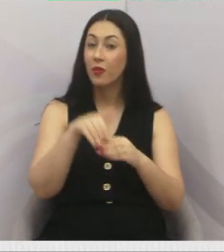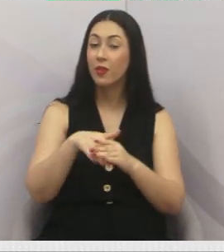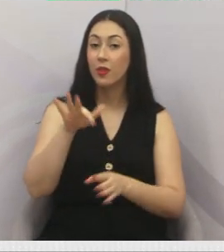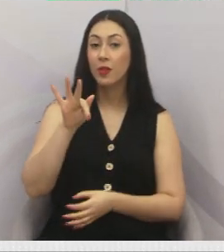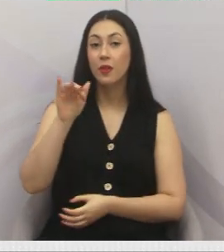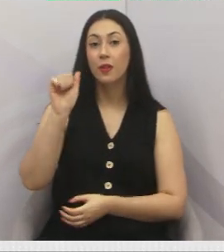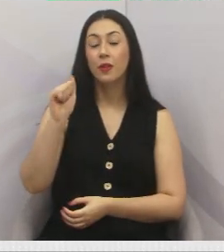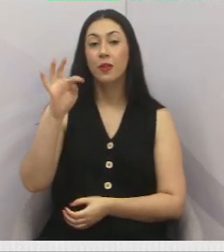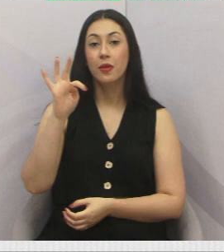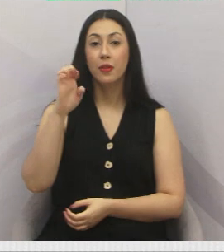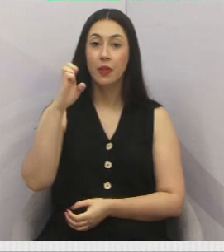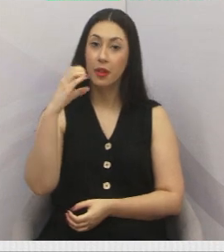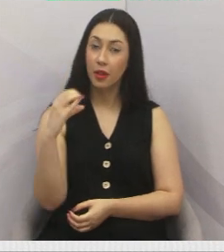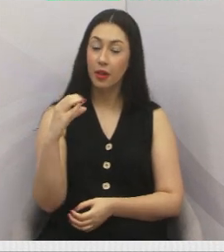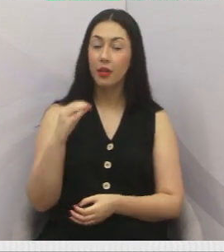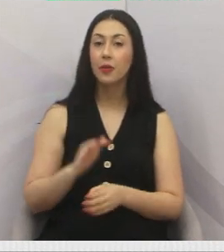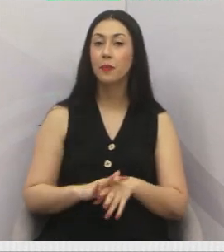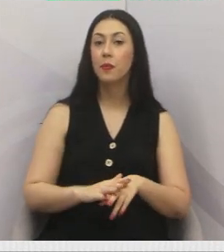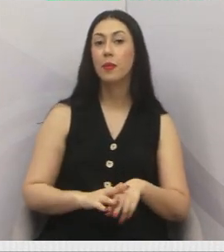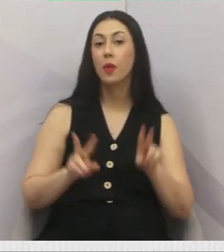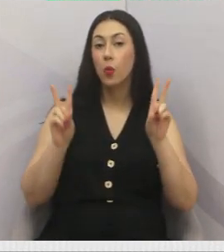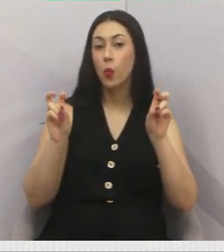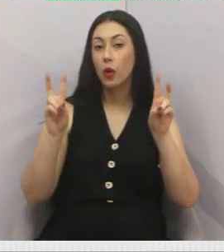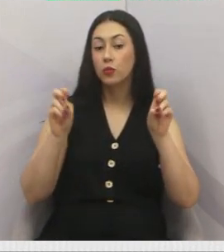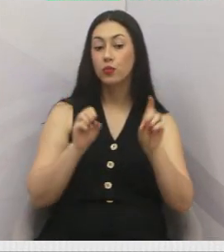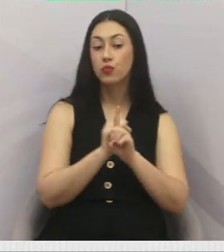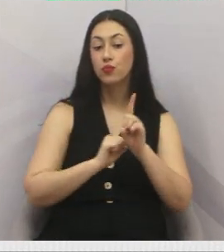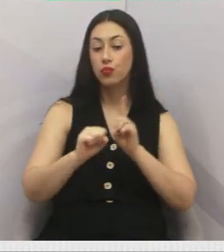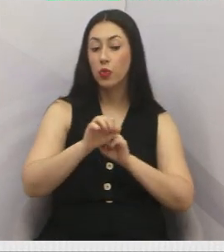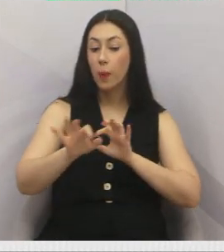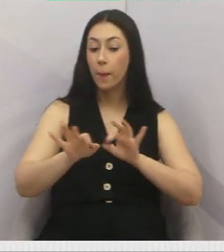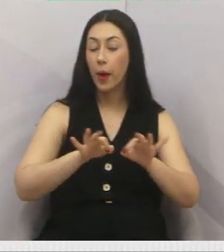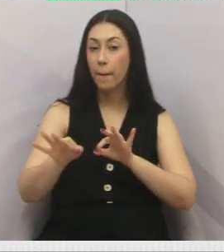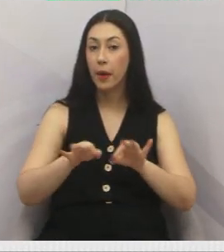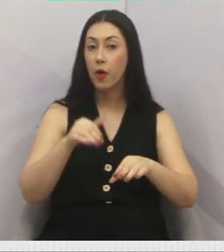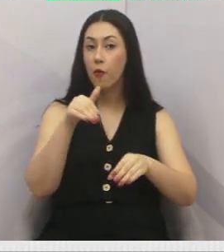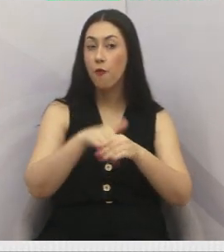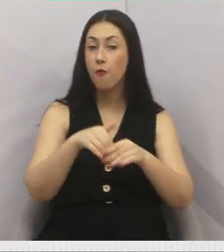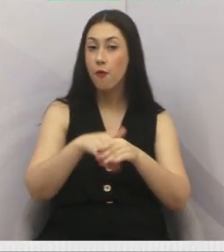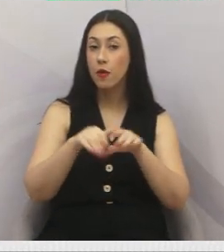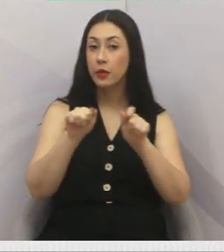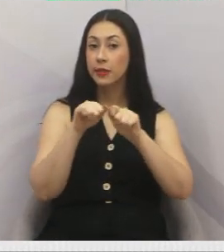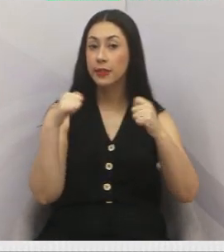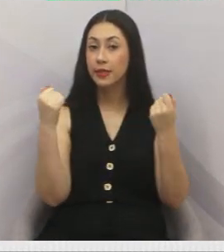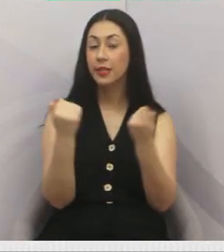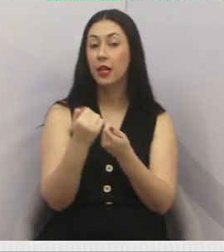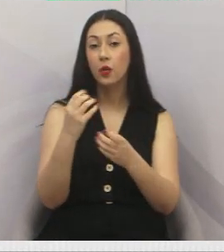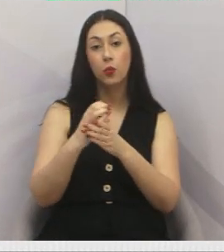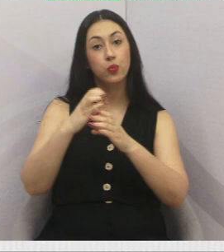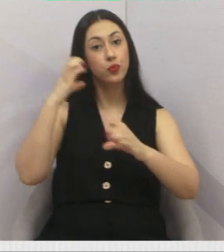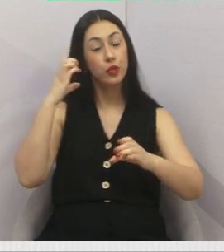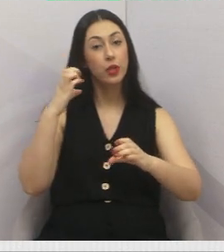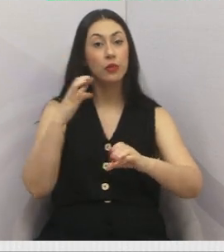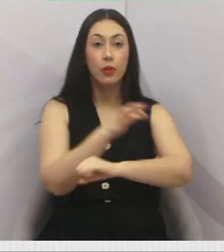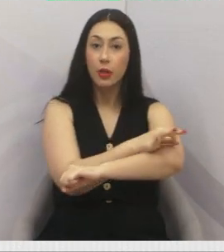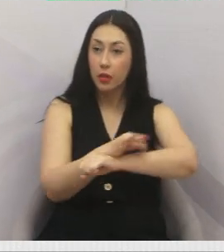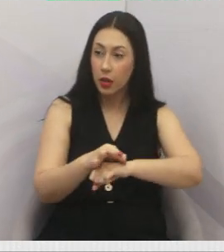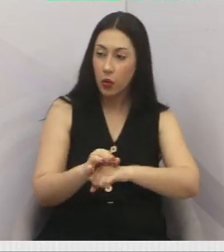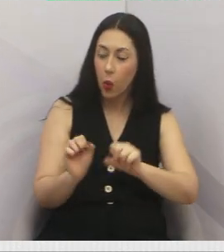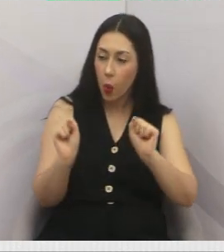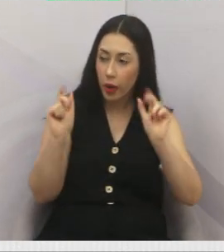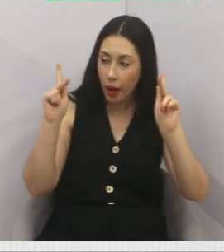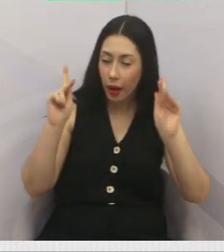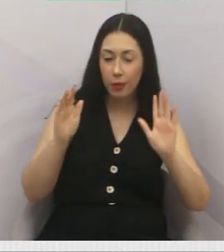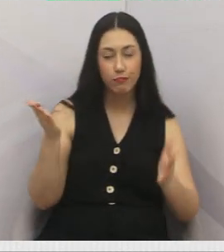FATEC. Segmento organização da sociedade civil, um voto AEAJ, Associação dos Engenheiros e Arquitetos. Perfeito? Vamos